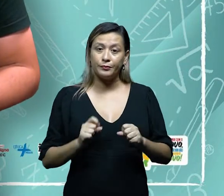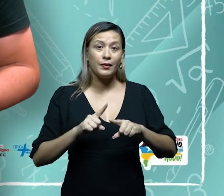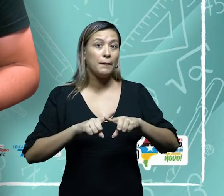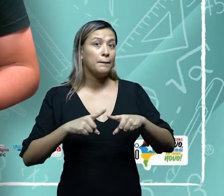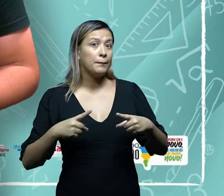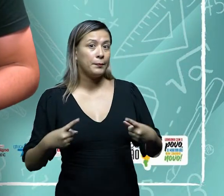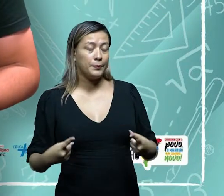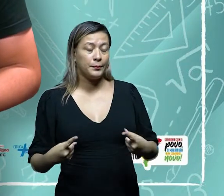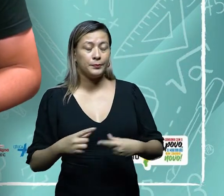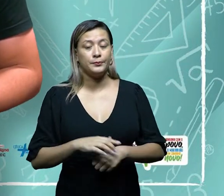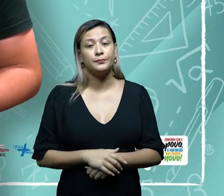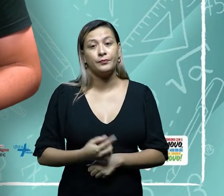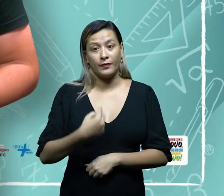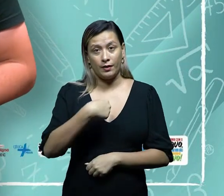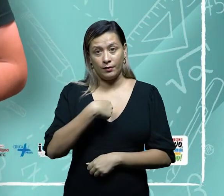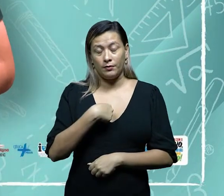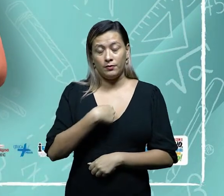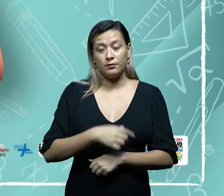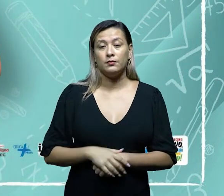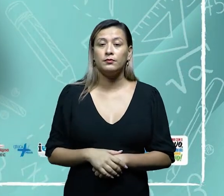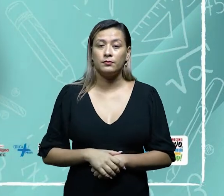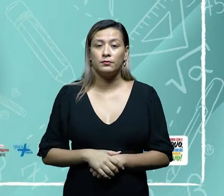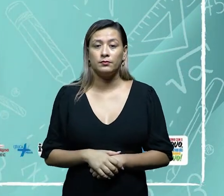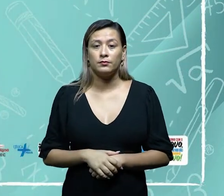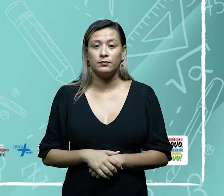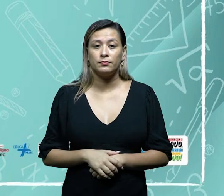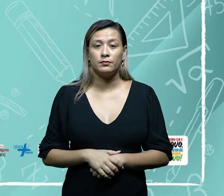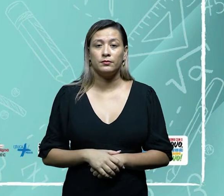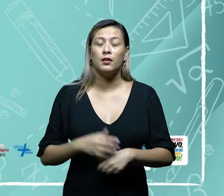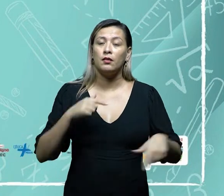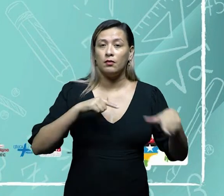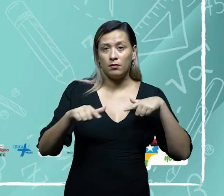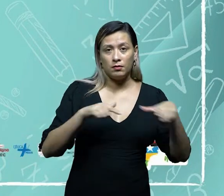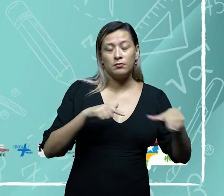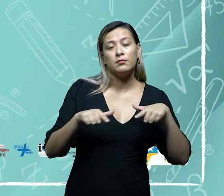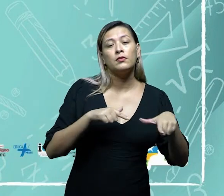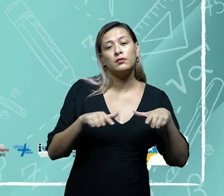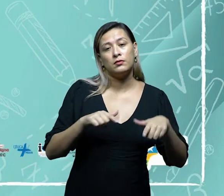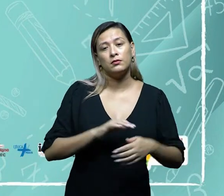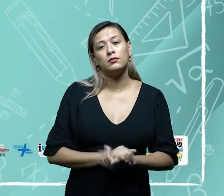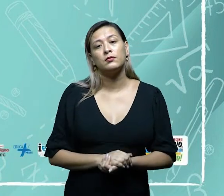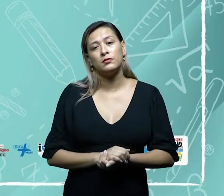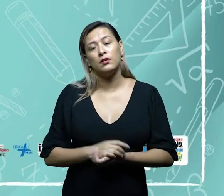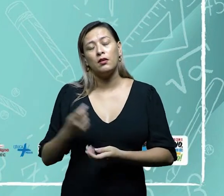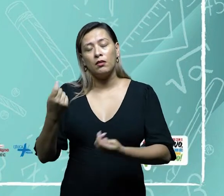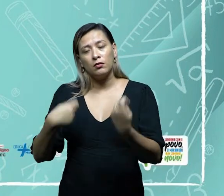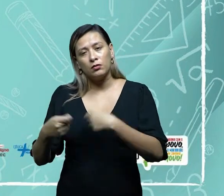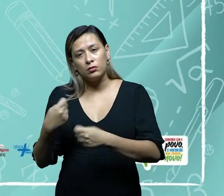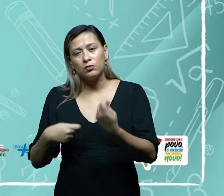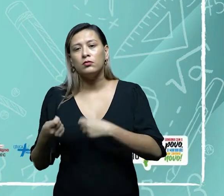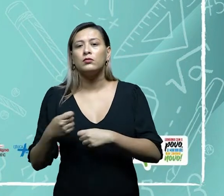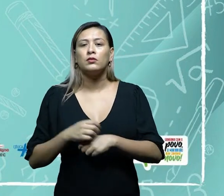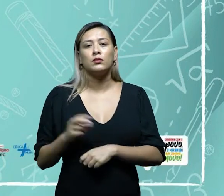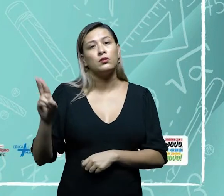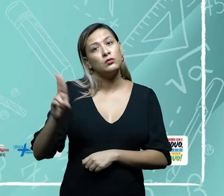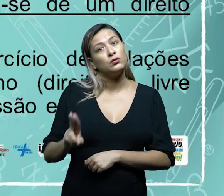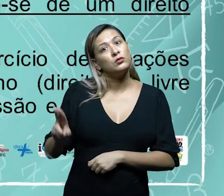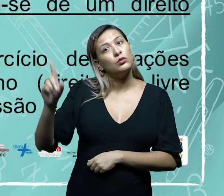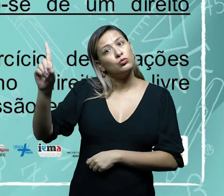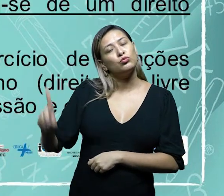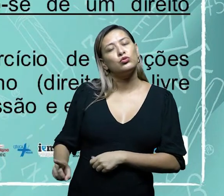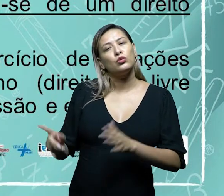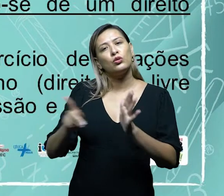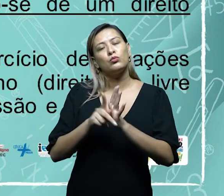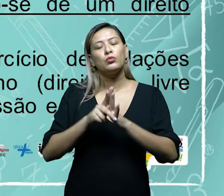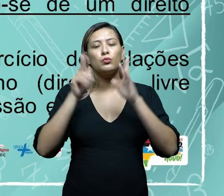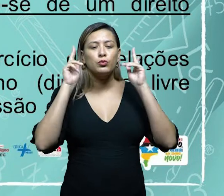digo que eu, de fato, posso, né, desempenhar atividade econômica, né, utilizando-se de um direito humano.